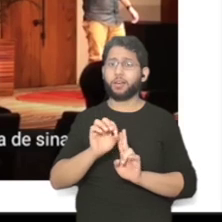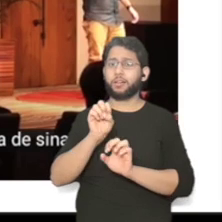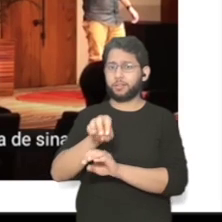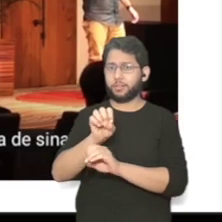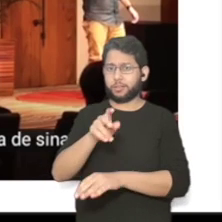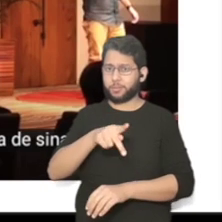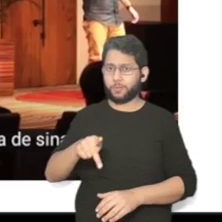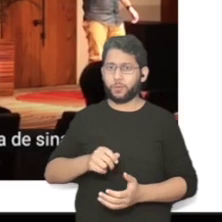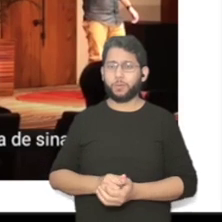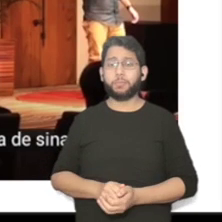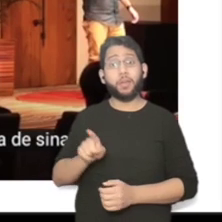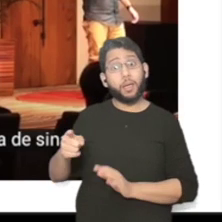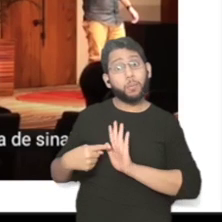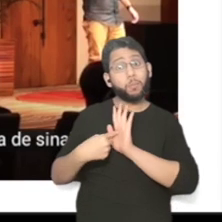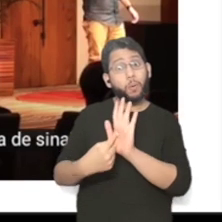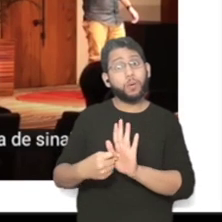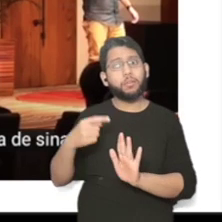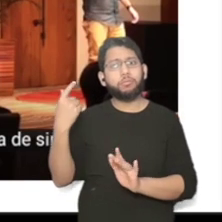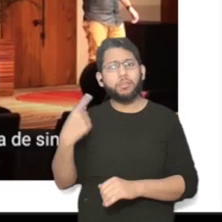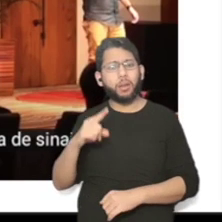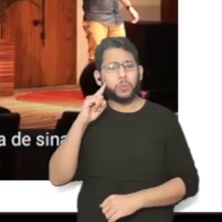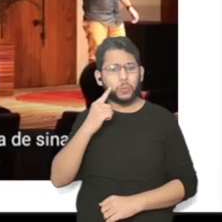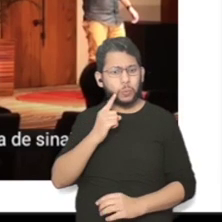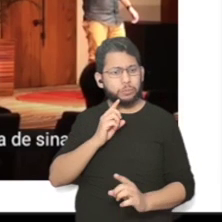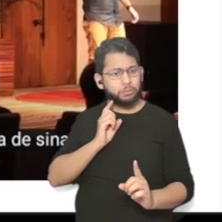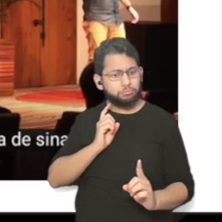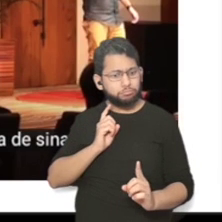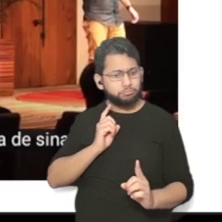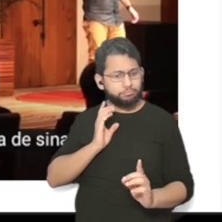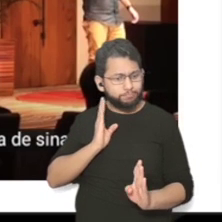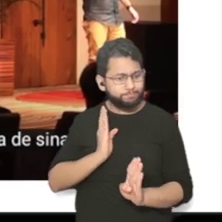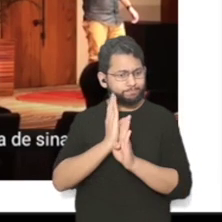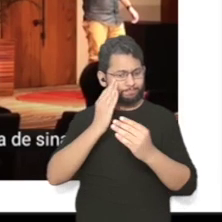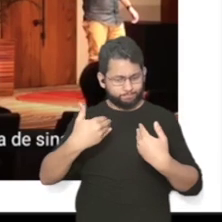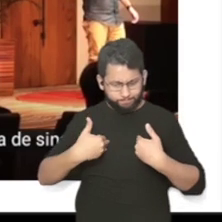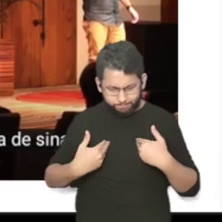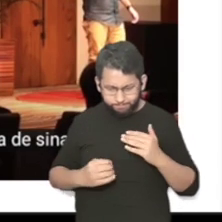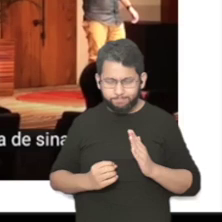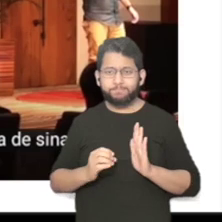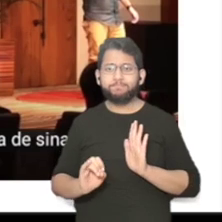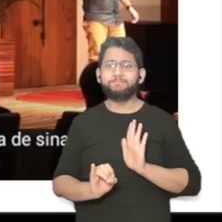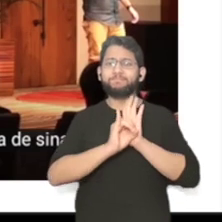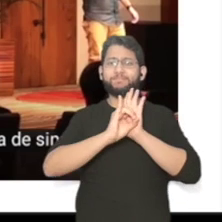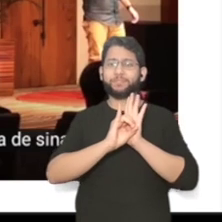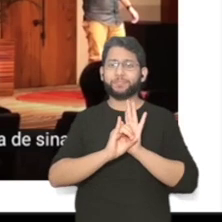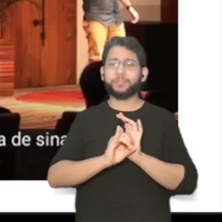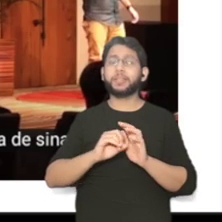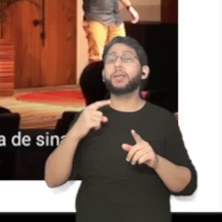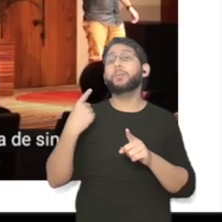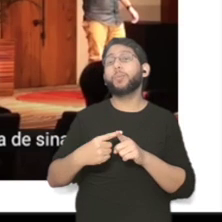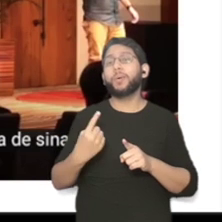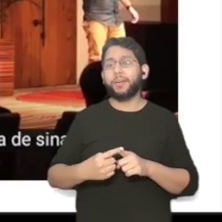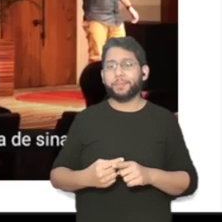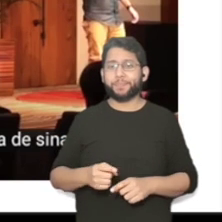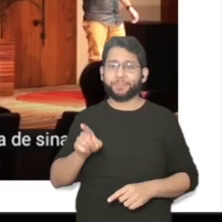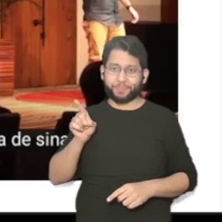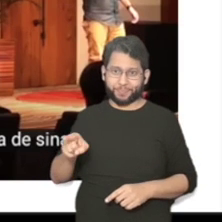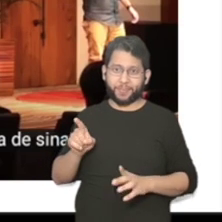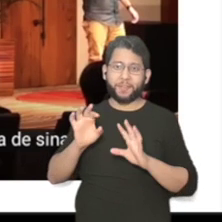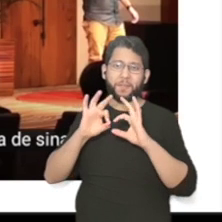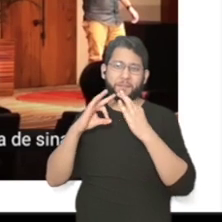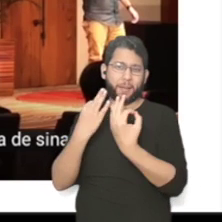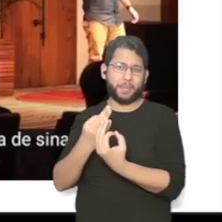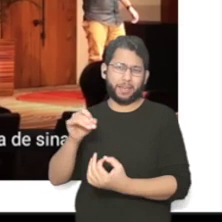o processo de identificação dele enquanto surdo. A família que é toda surda, né? Foi lá em volta do berço e fez